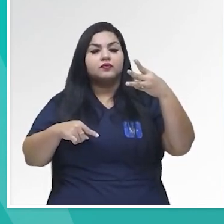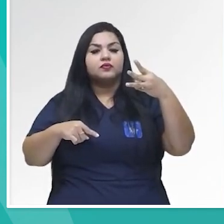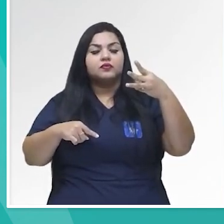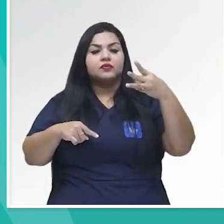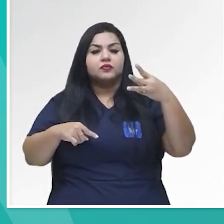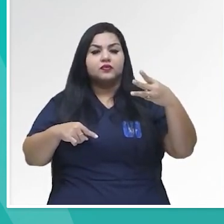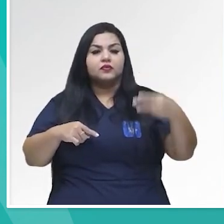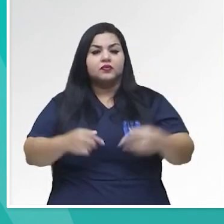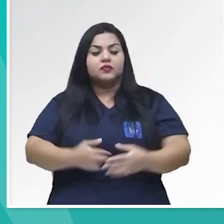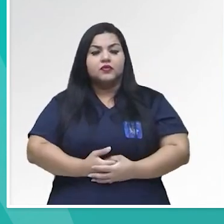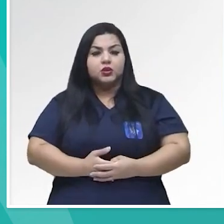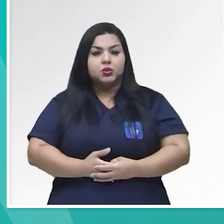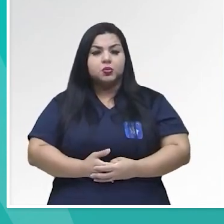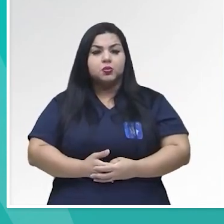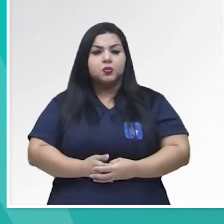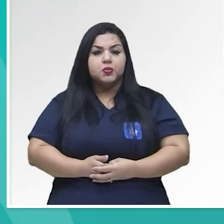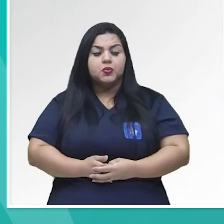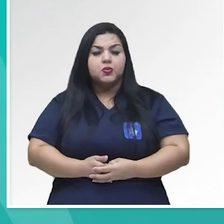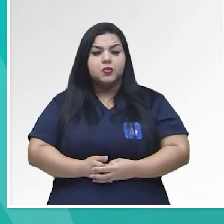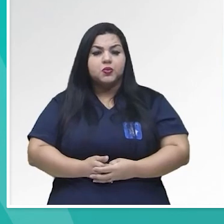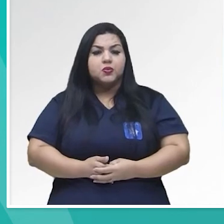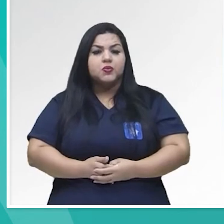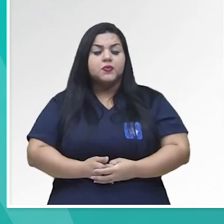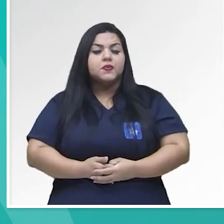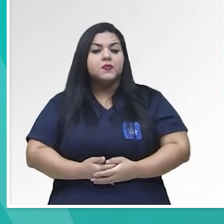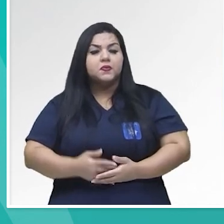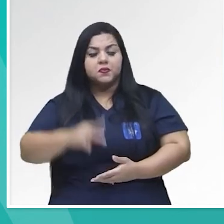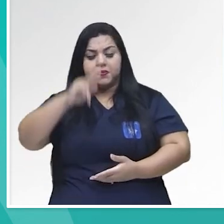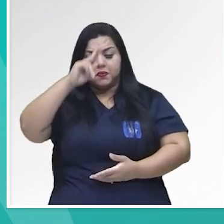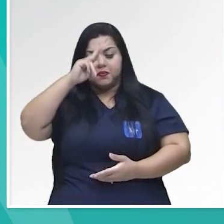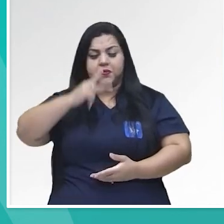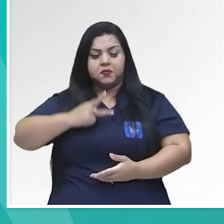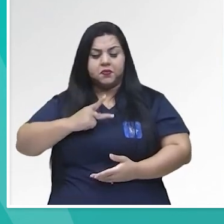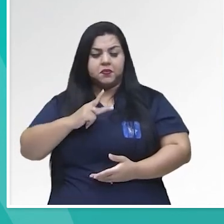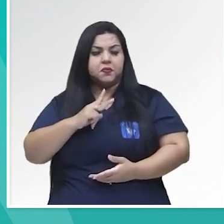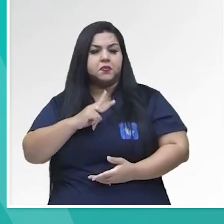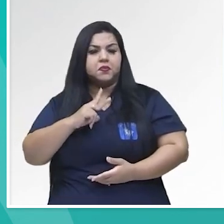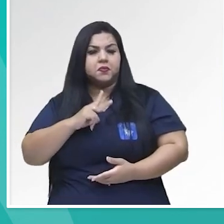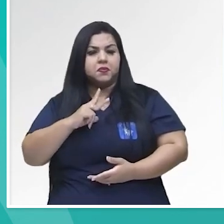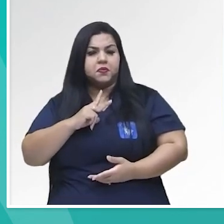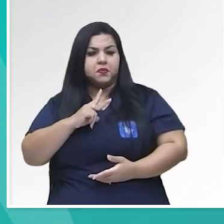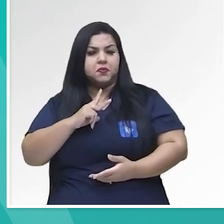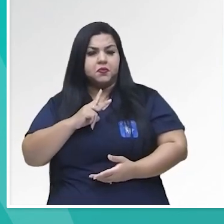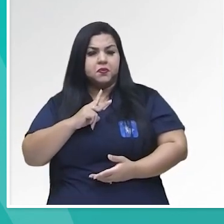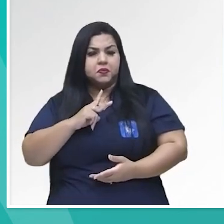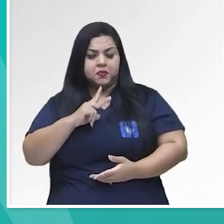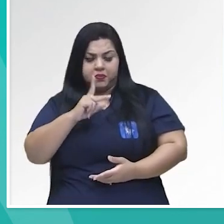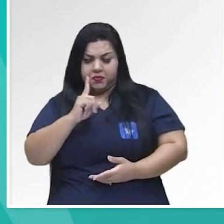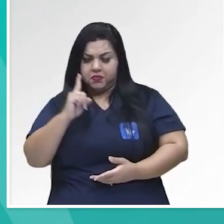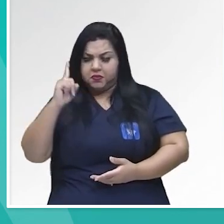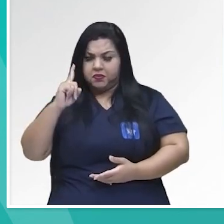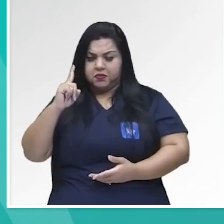um acento muito especial em relação ao individualismo. O indivíduo está acima do coletivo, né?